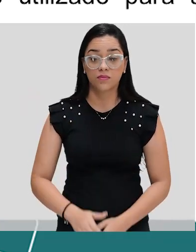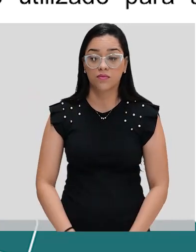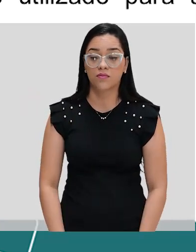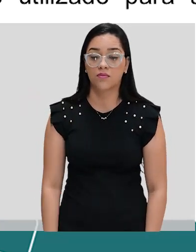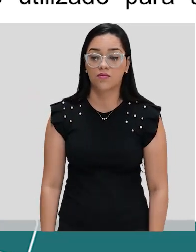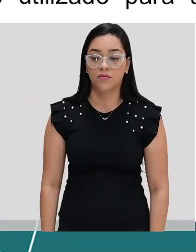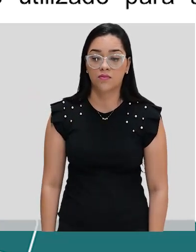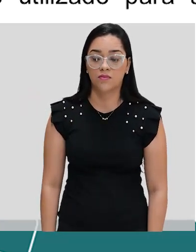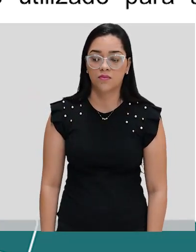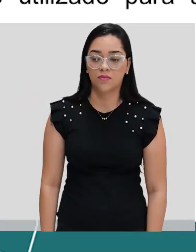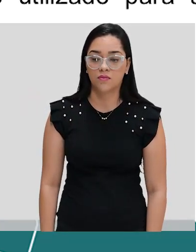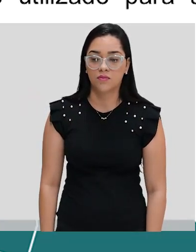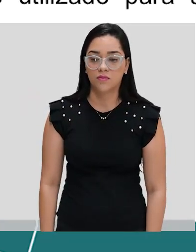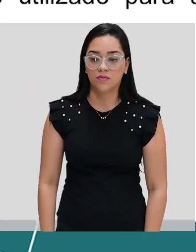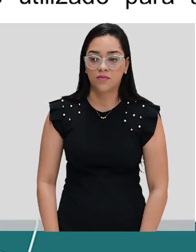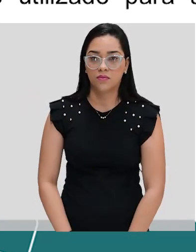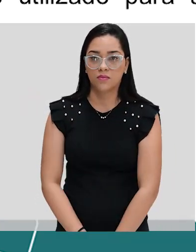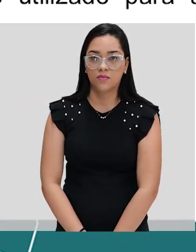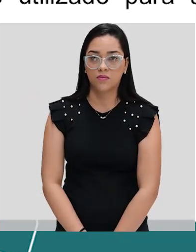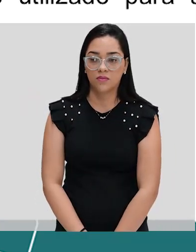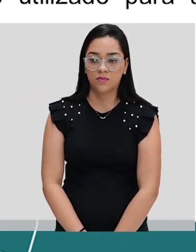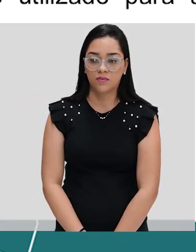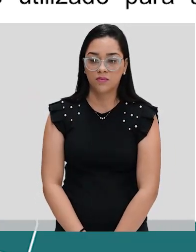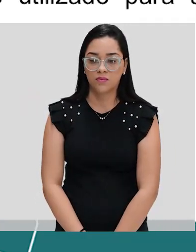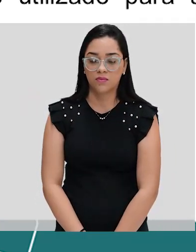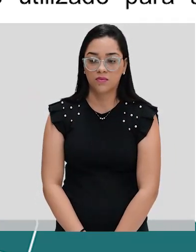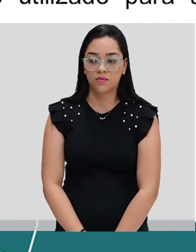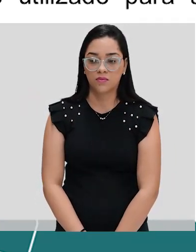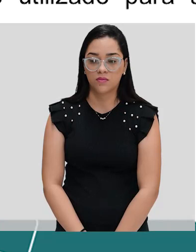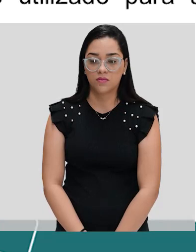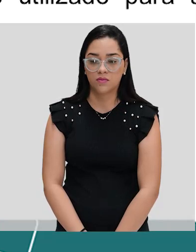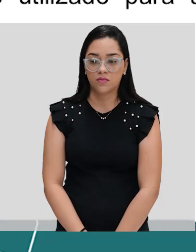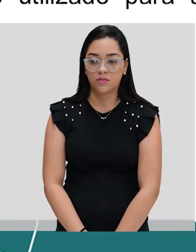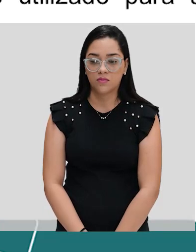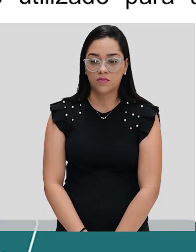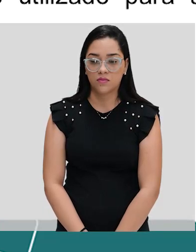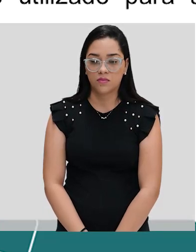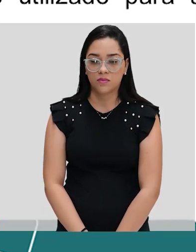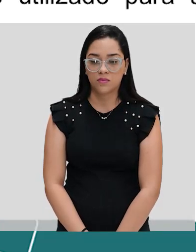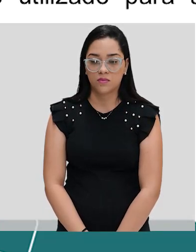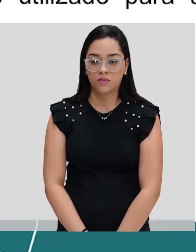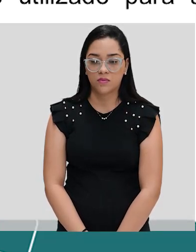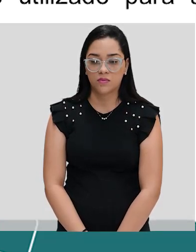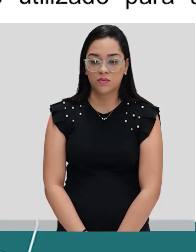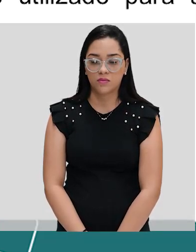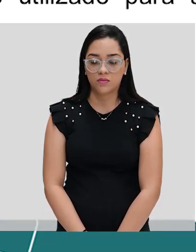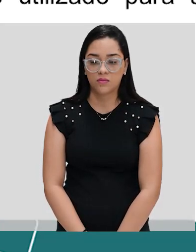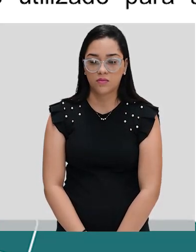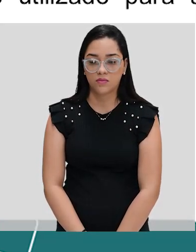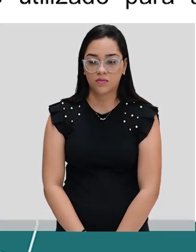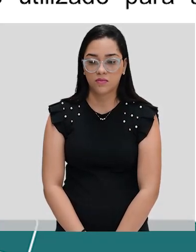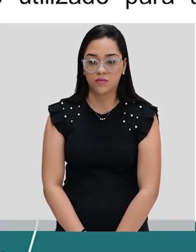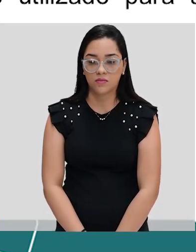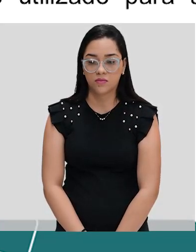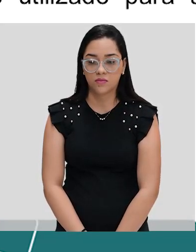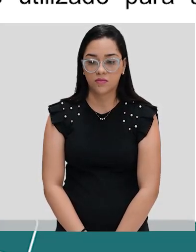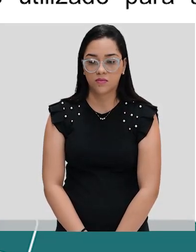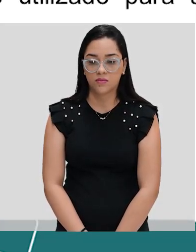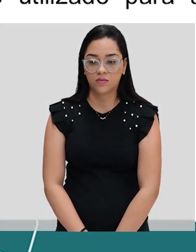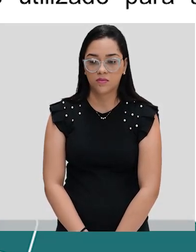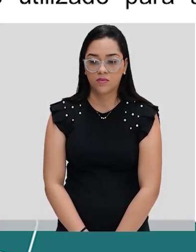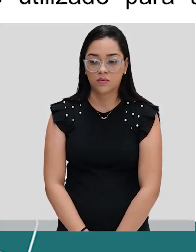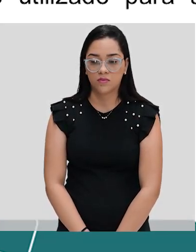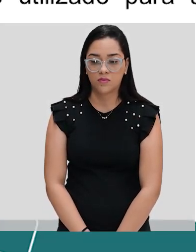Devido ao seu alto teor de sais, a água do mar é imprópria para o consumo humano e para a